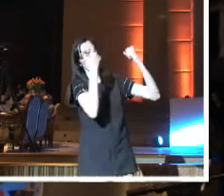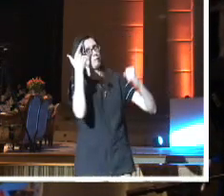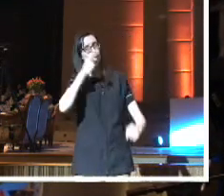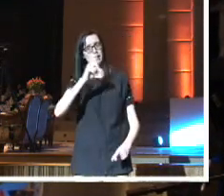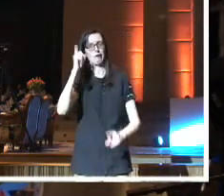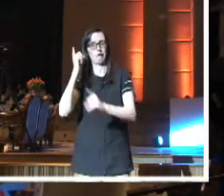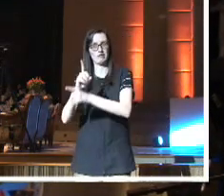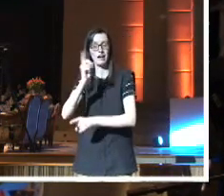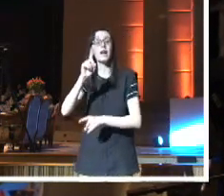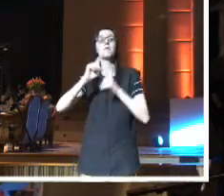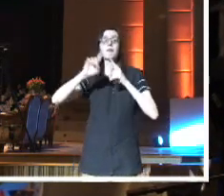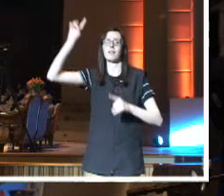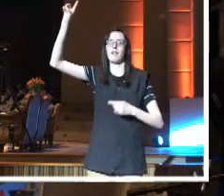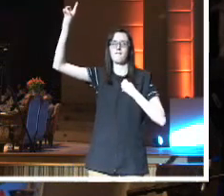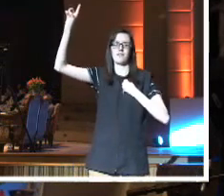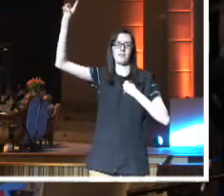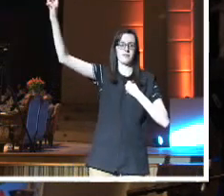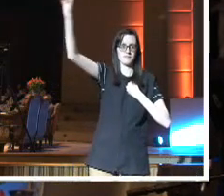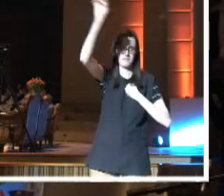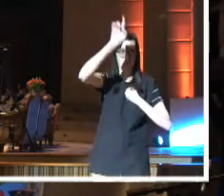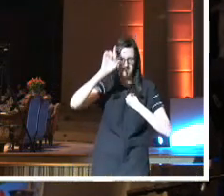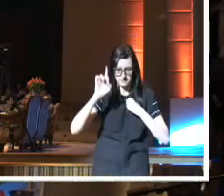o Deus eterno estava lá com ele.